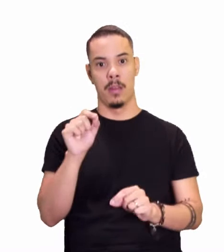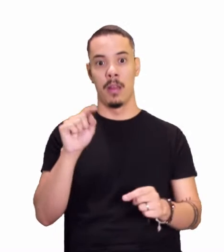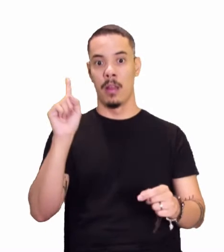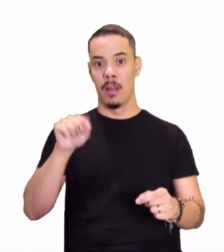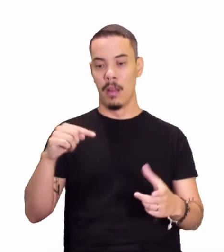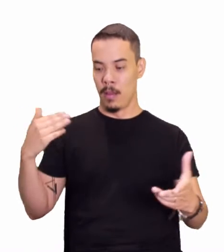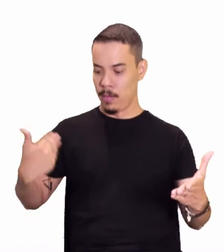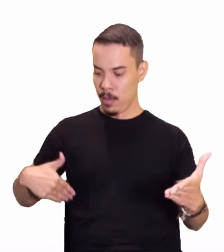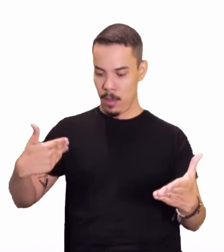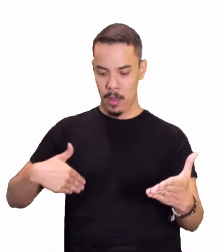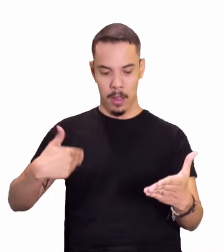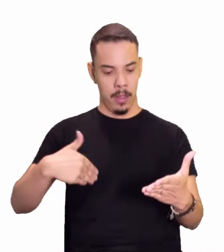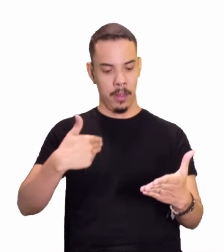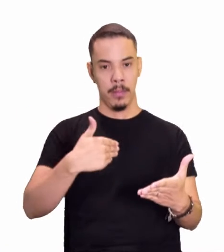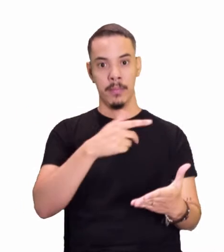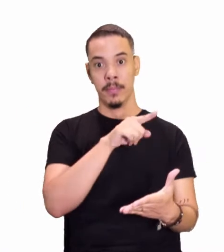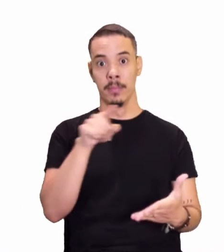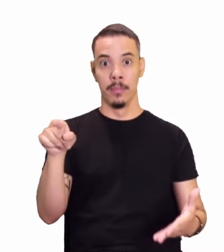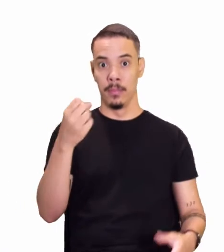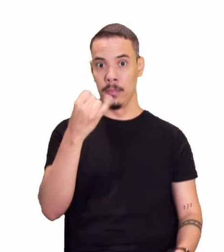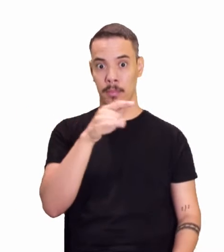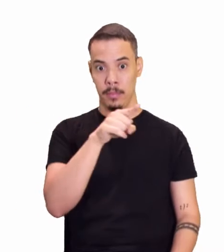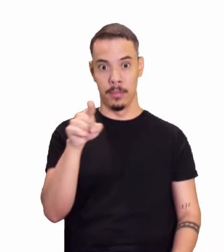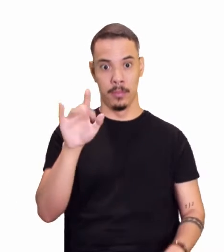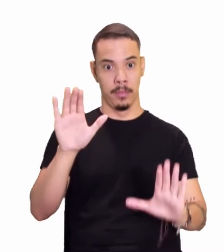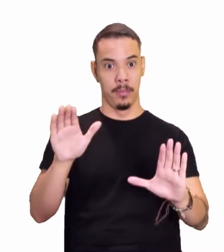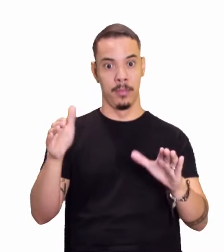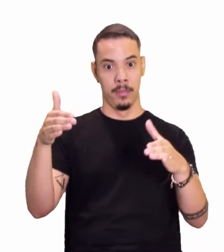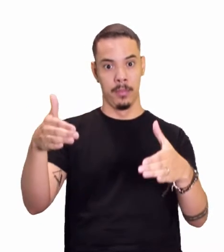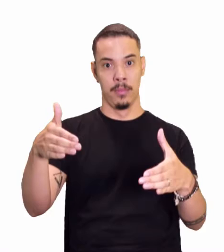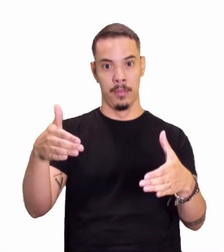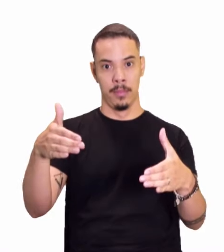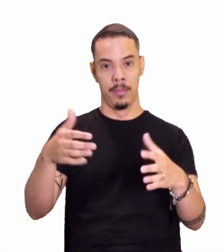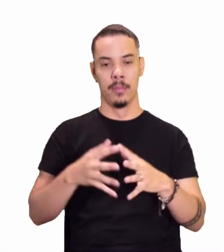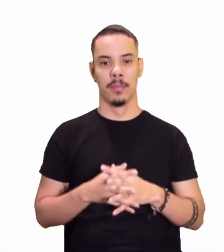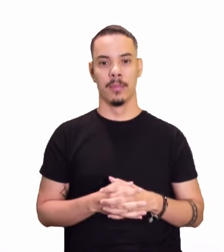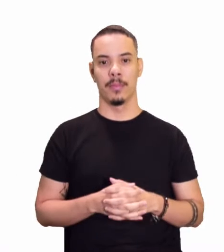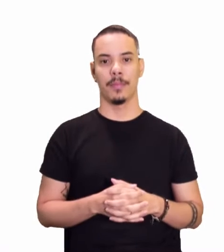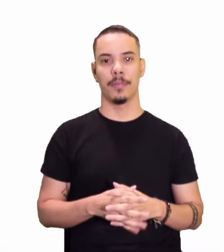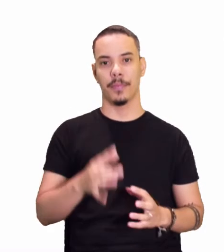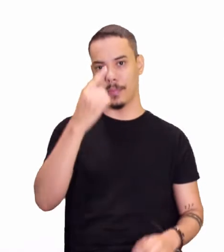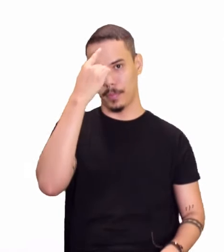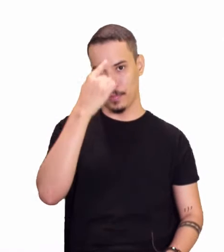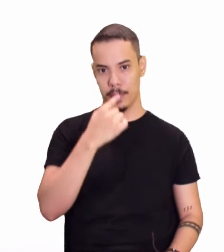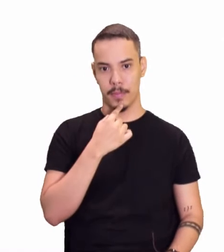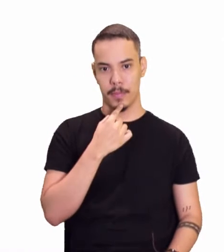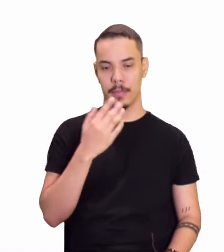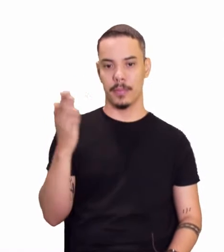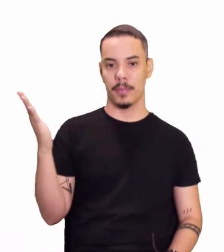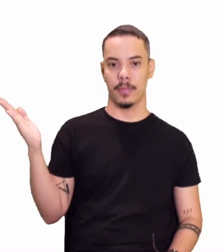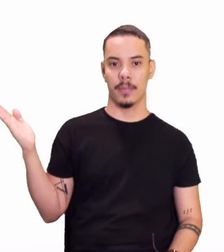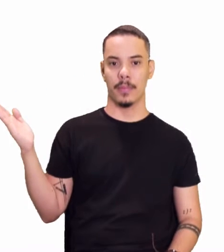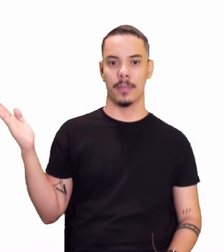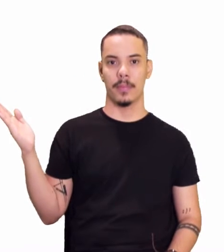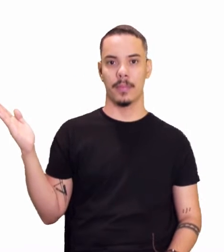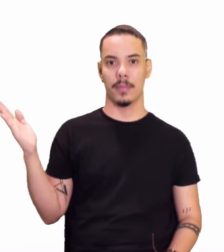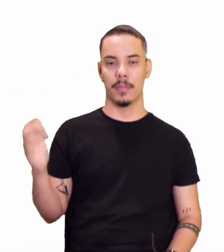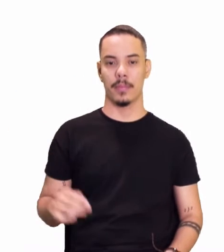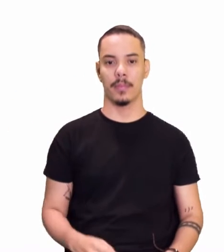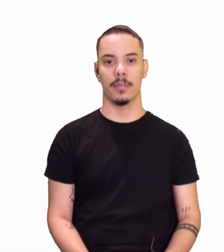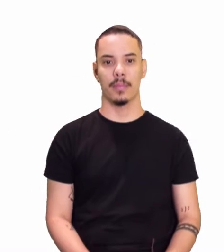processo. Vejam que não, se você foca o olho aí na imagem, centraliza seu olhar,